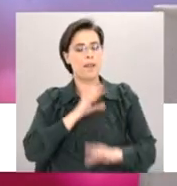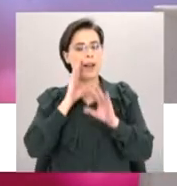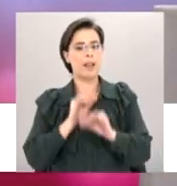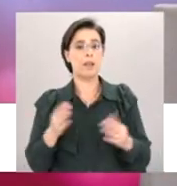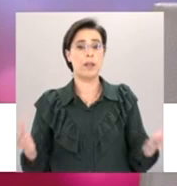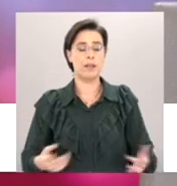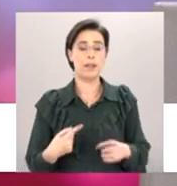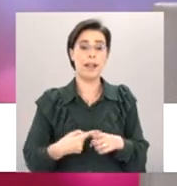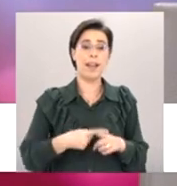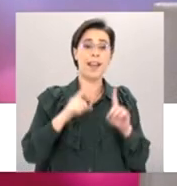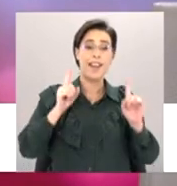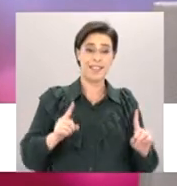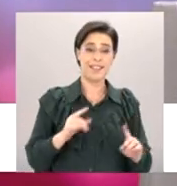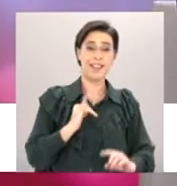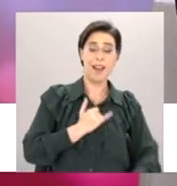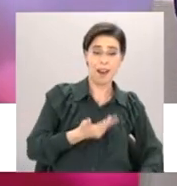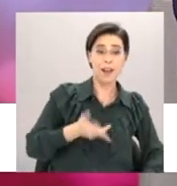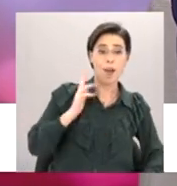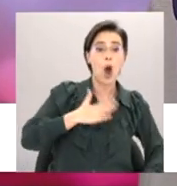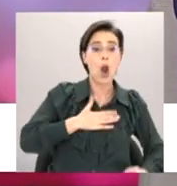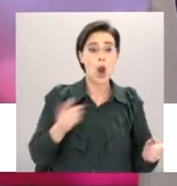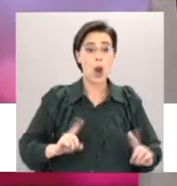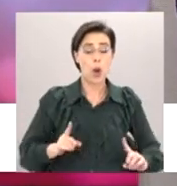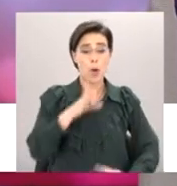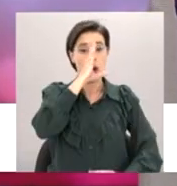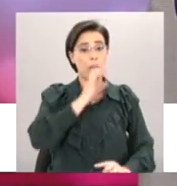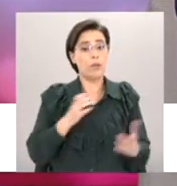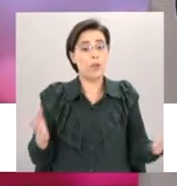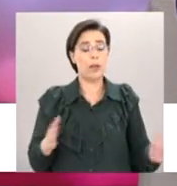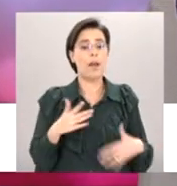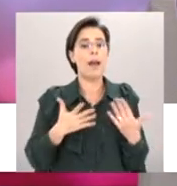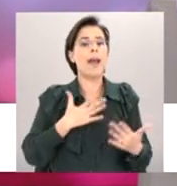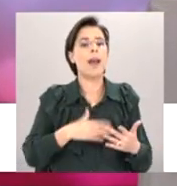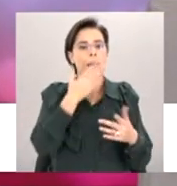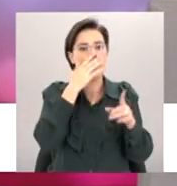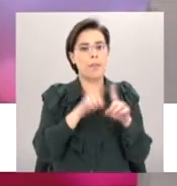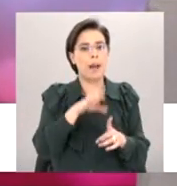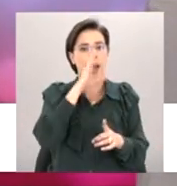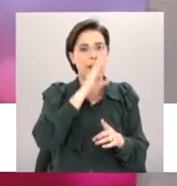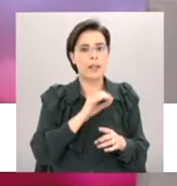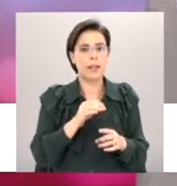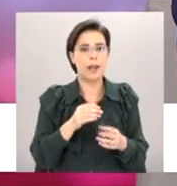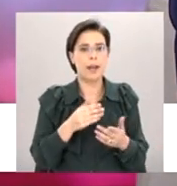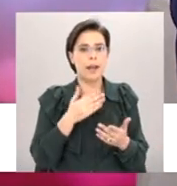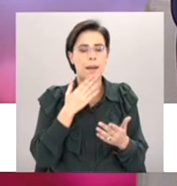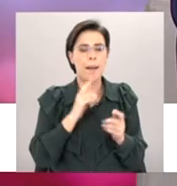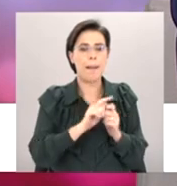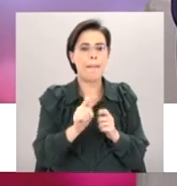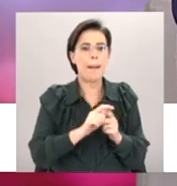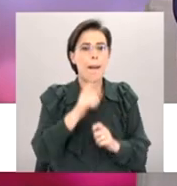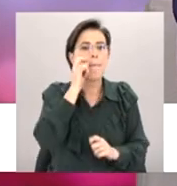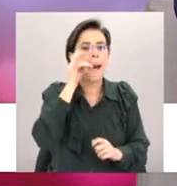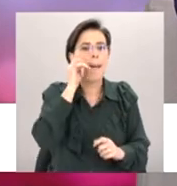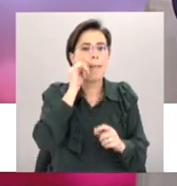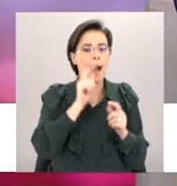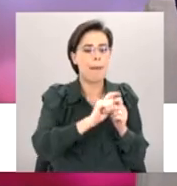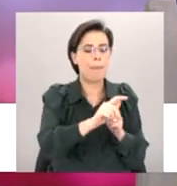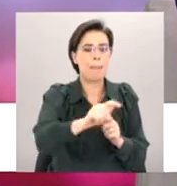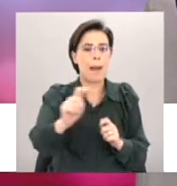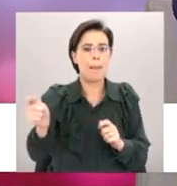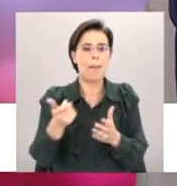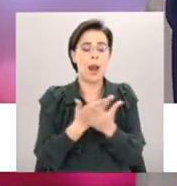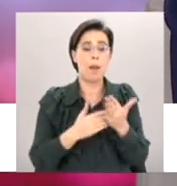educação é interessante porque iniciativa liberado não gosta nada do Estado pois quero uma espécie emprestado tá para pagar pagar os negócios toda a gente